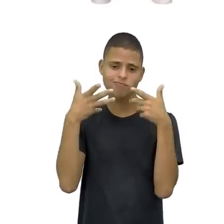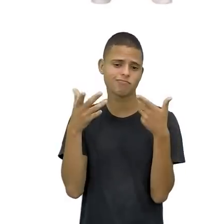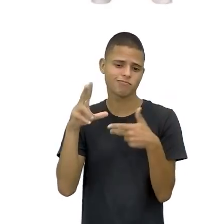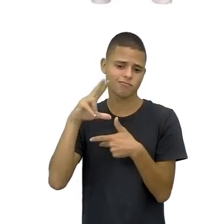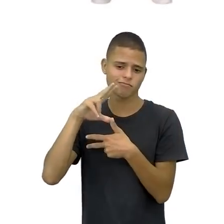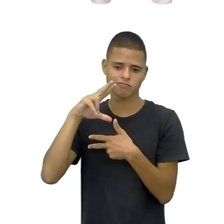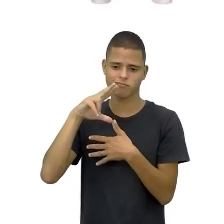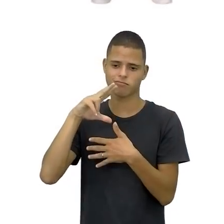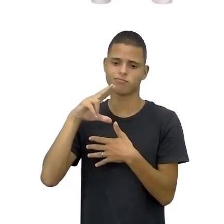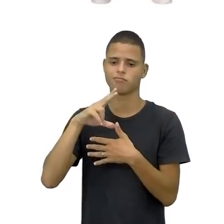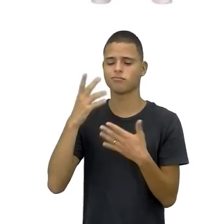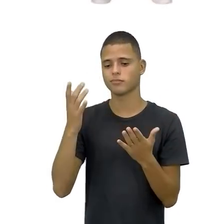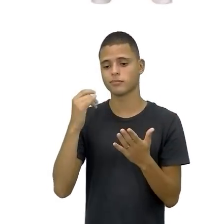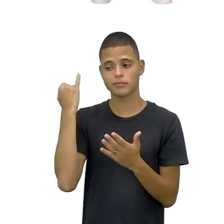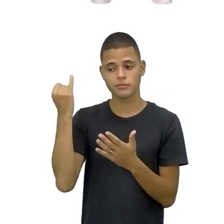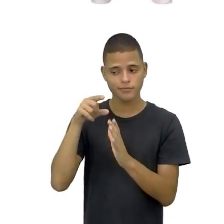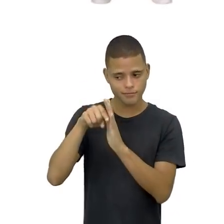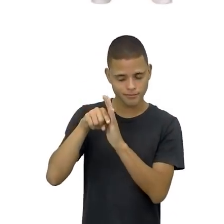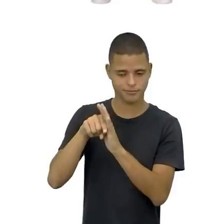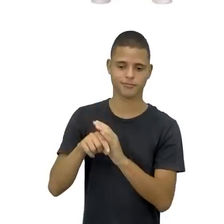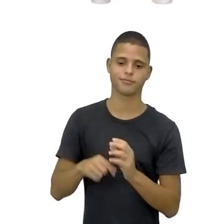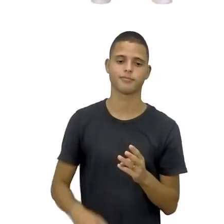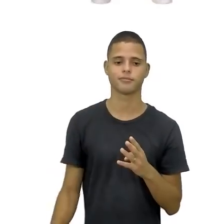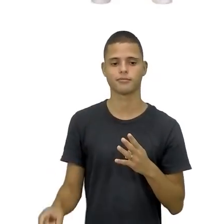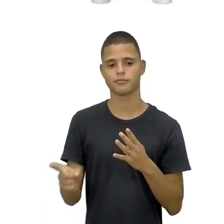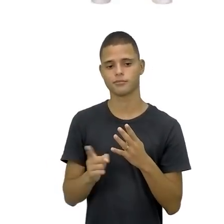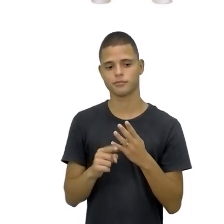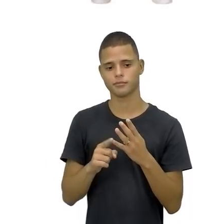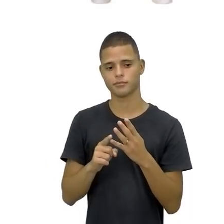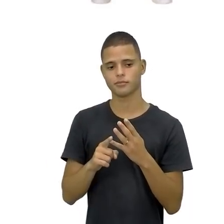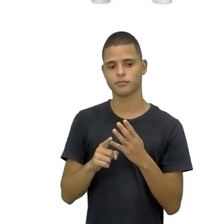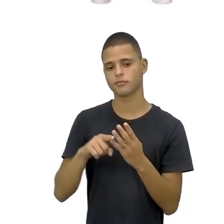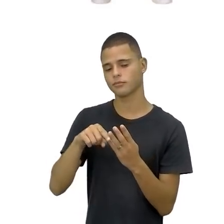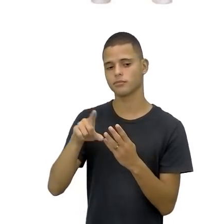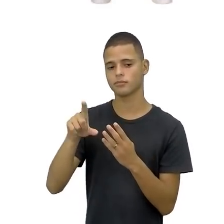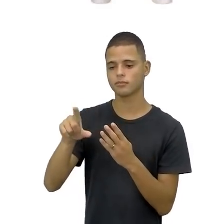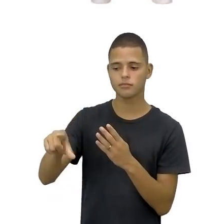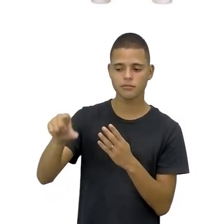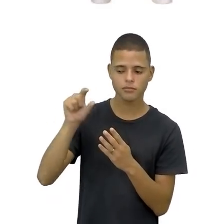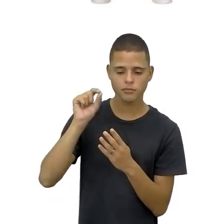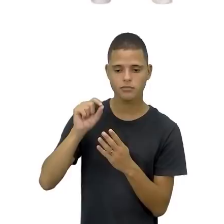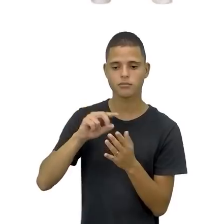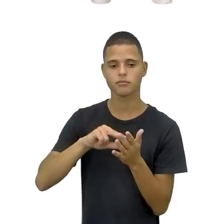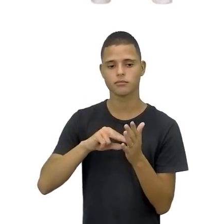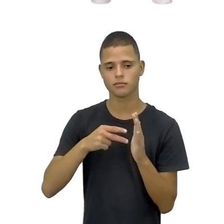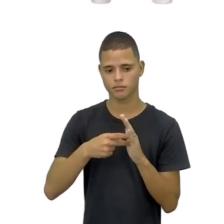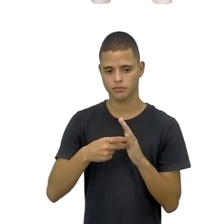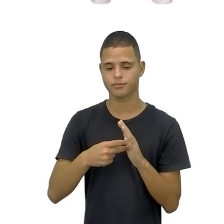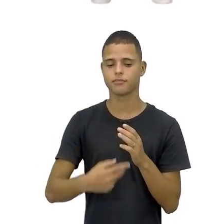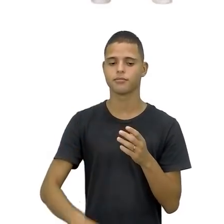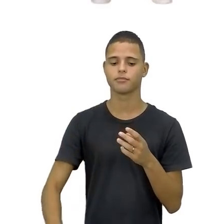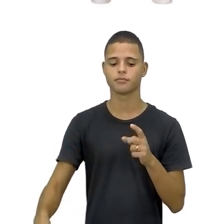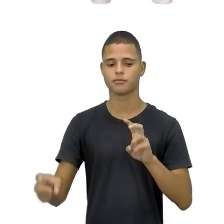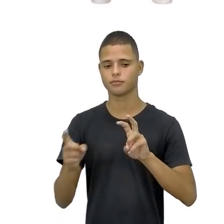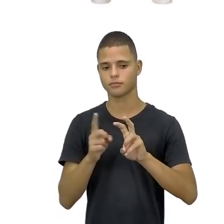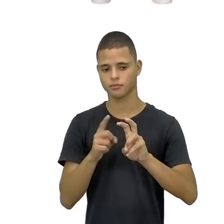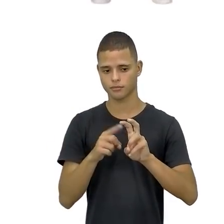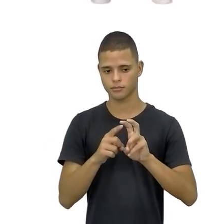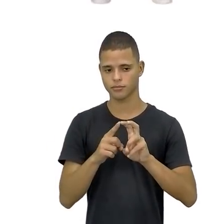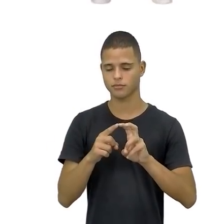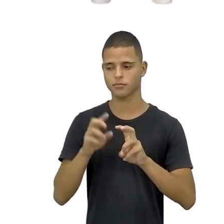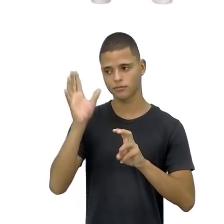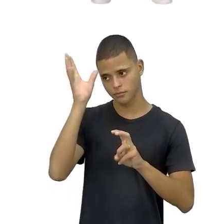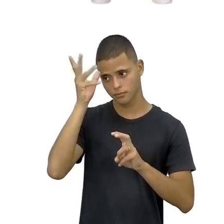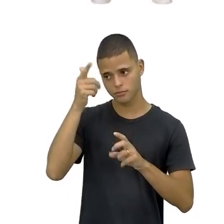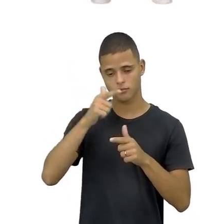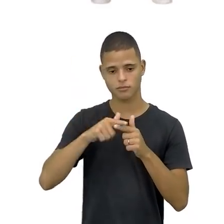né? Definir o significado das palavras desconhecidas nas atividades, resolver as atividades em grupos, discutir